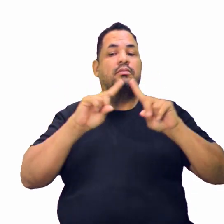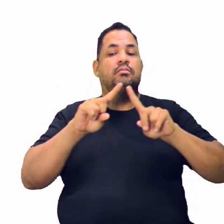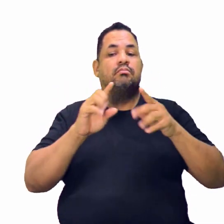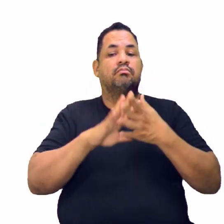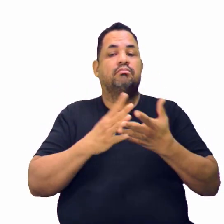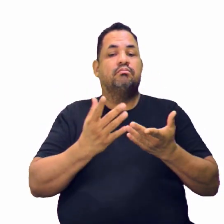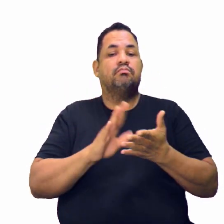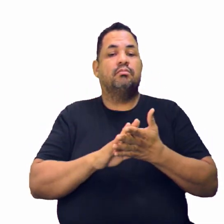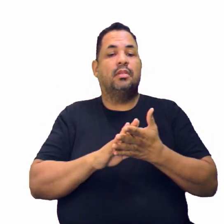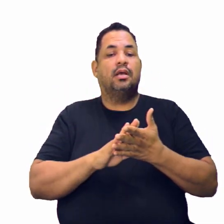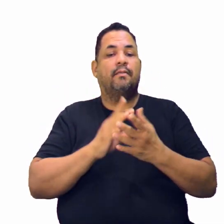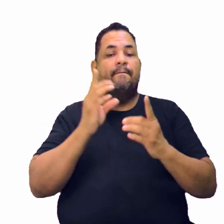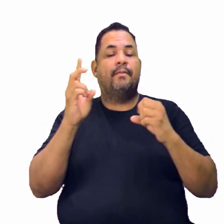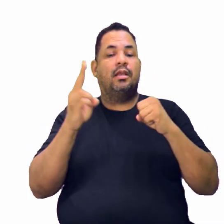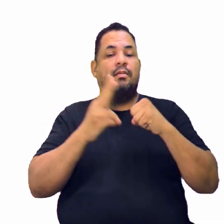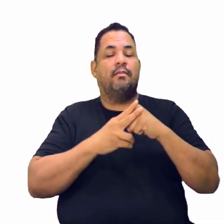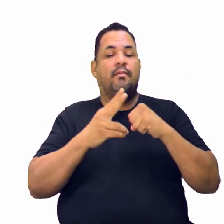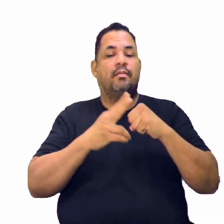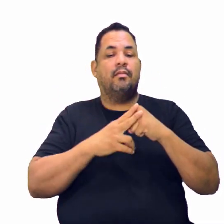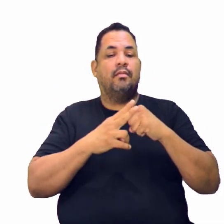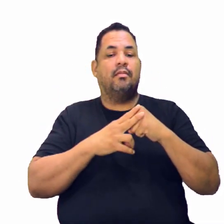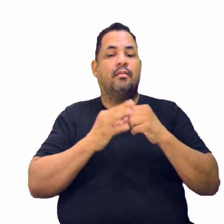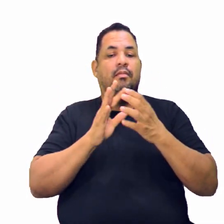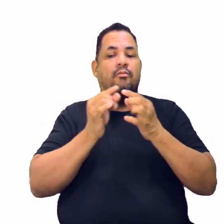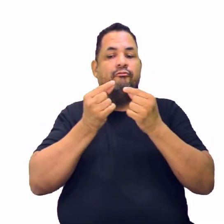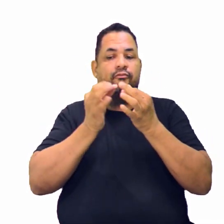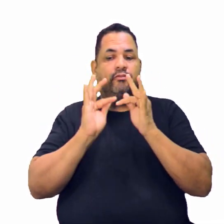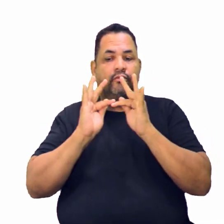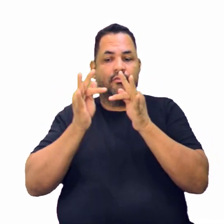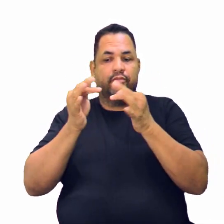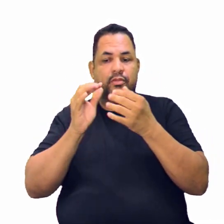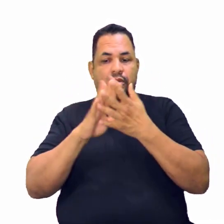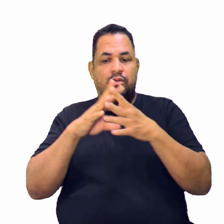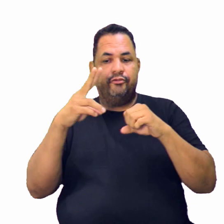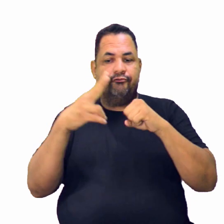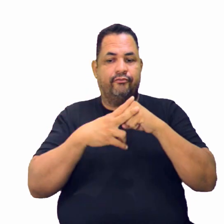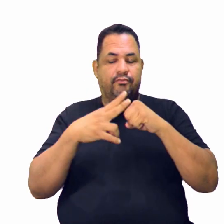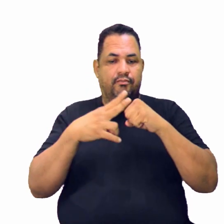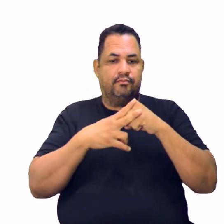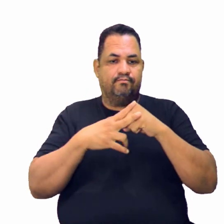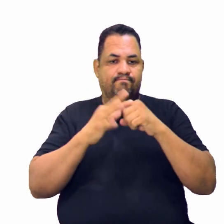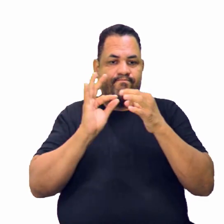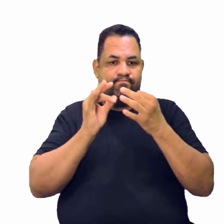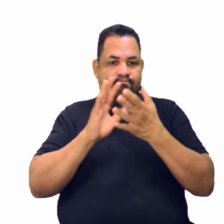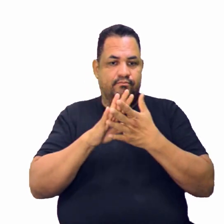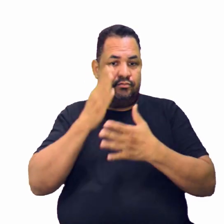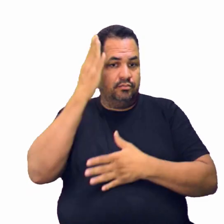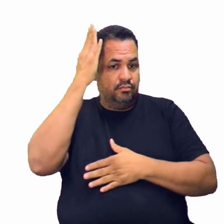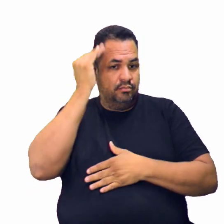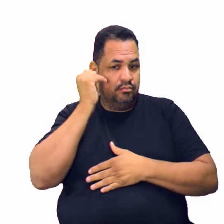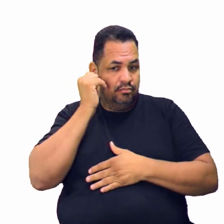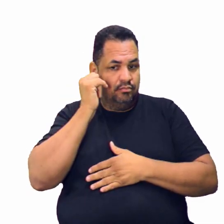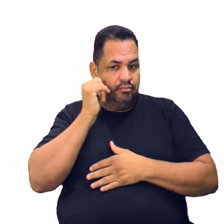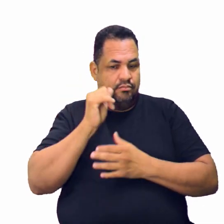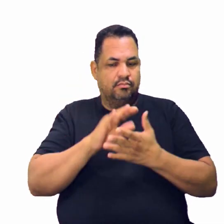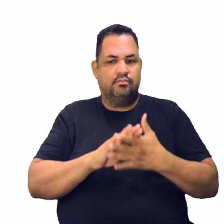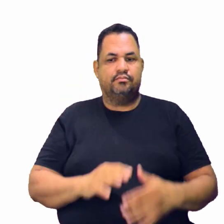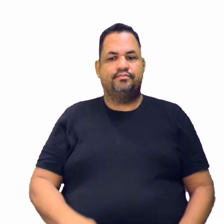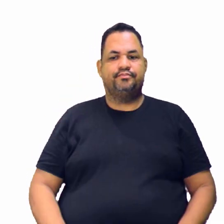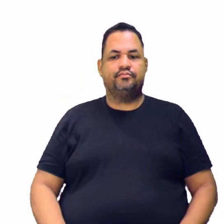mas pela desinência do verbo. O que é desinência? É a parte finalzinha do verbo, tá bom? A finalzinho, tá bom? Que dá